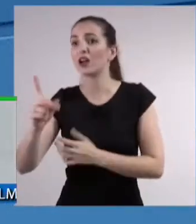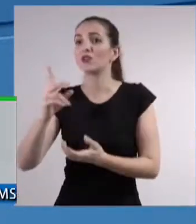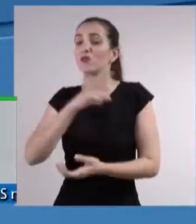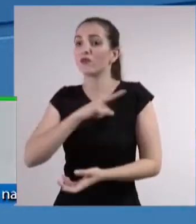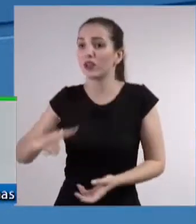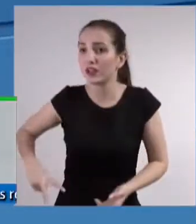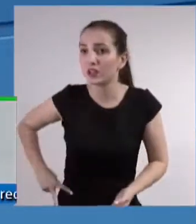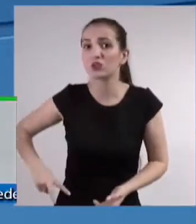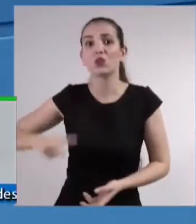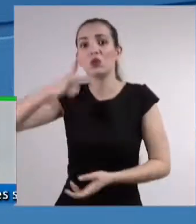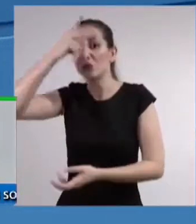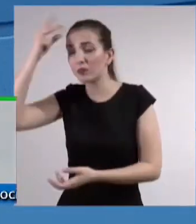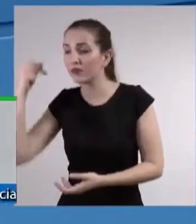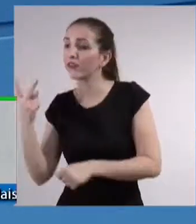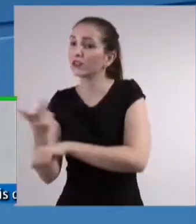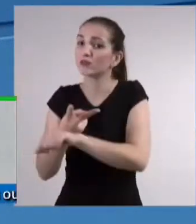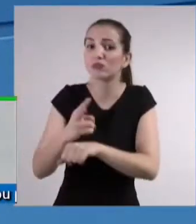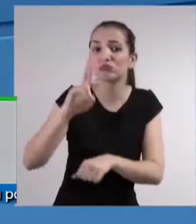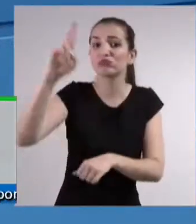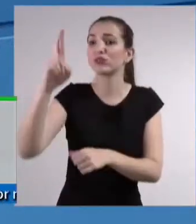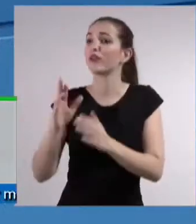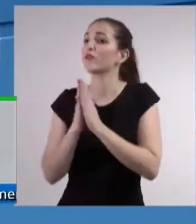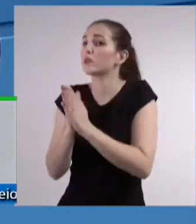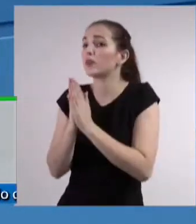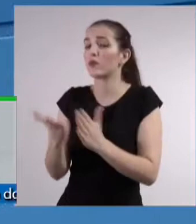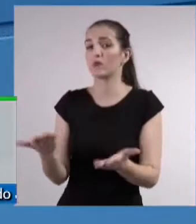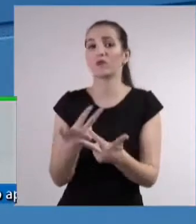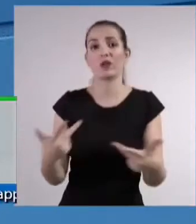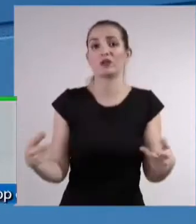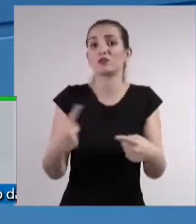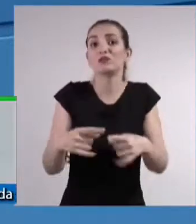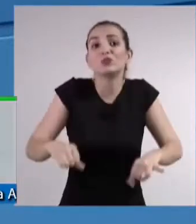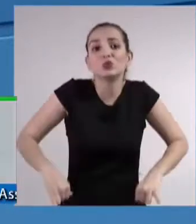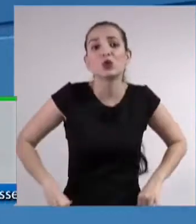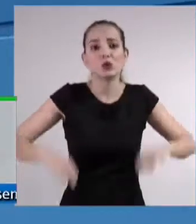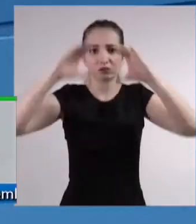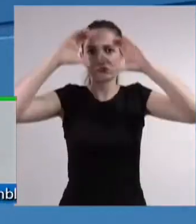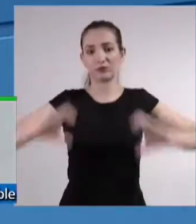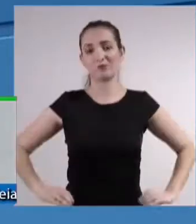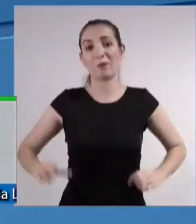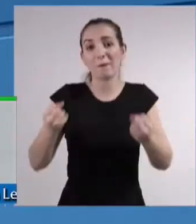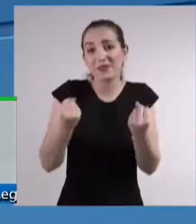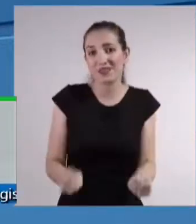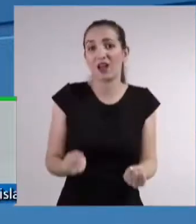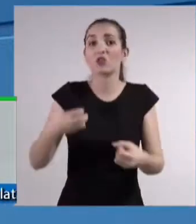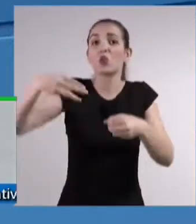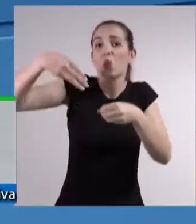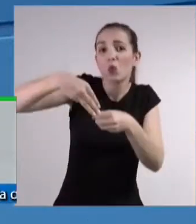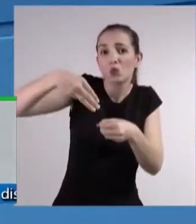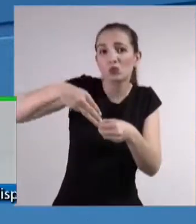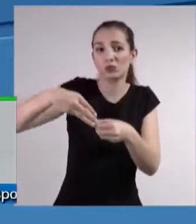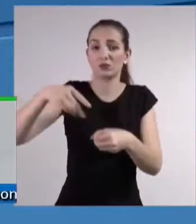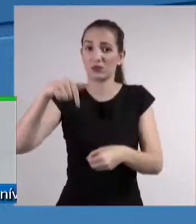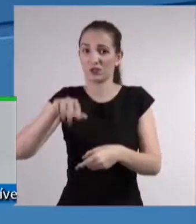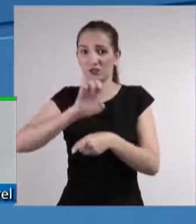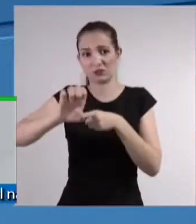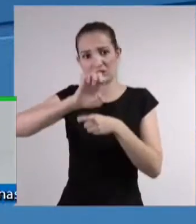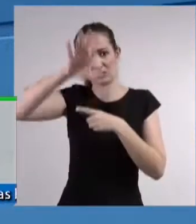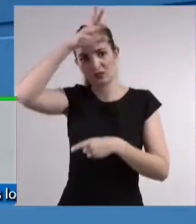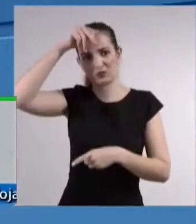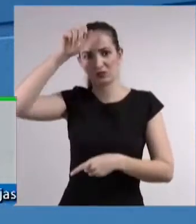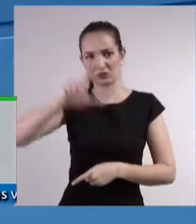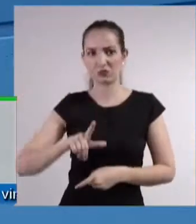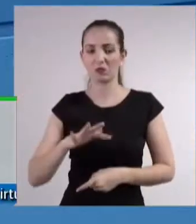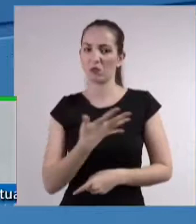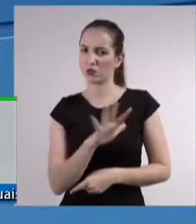procura as autoridades, é lá, tem que se resolver. Isso mostra que os municípios, no nosso estado pelo menos, e eu acho que é